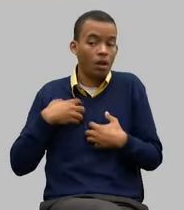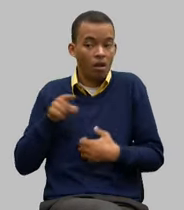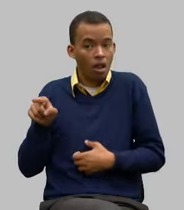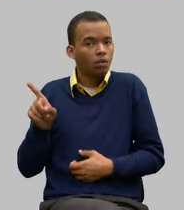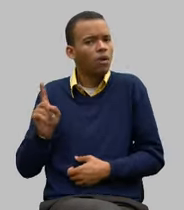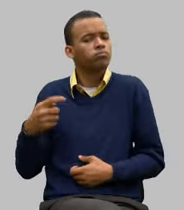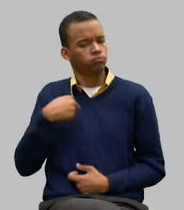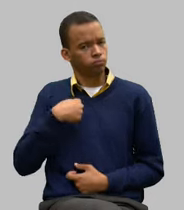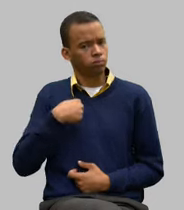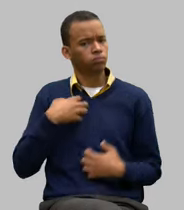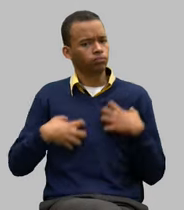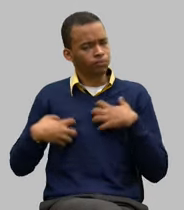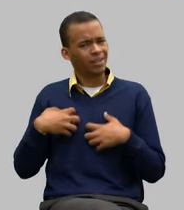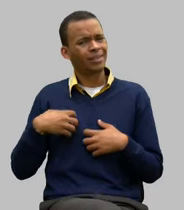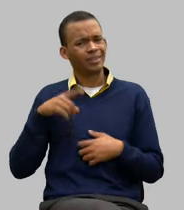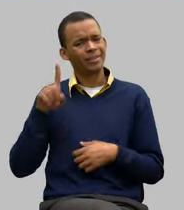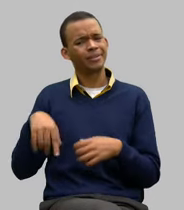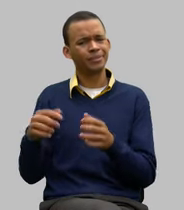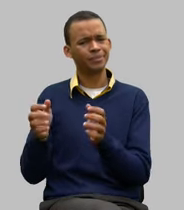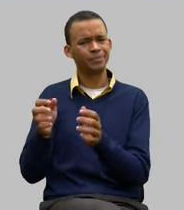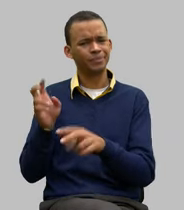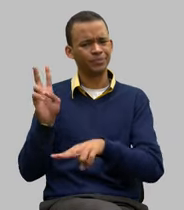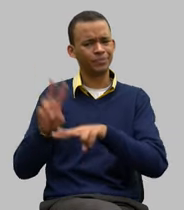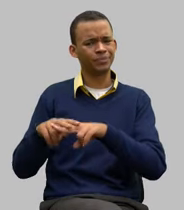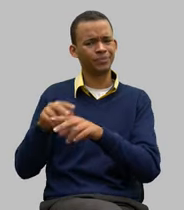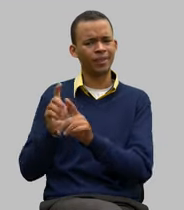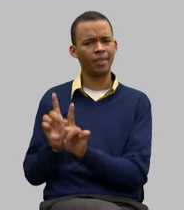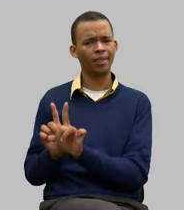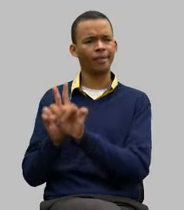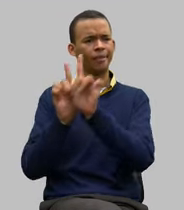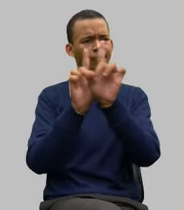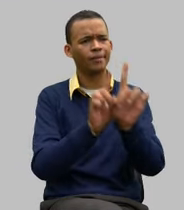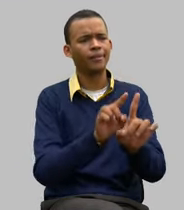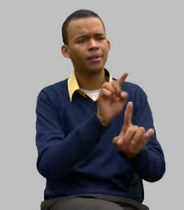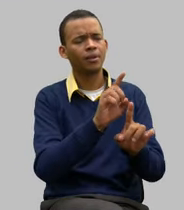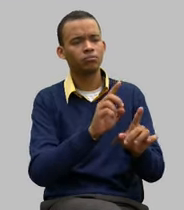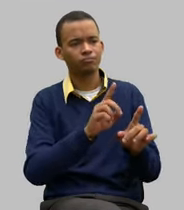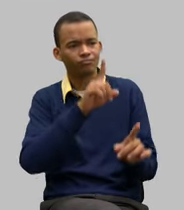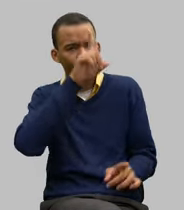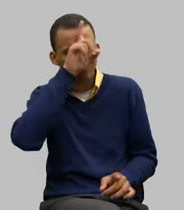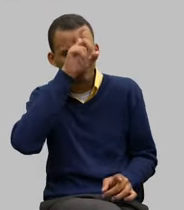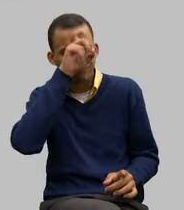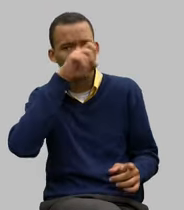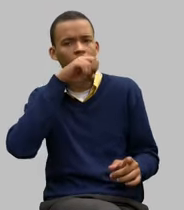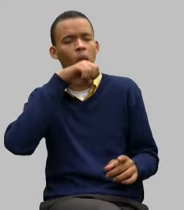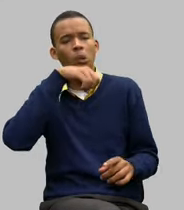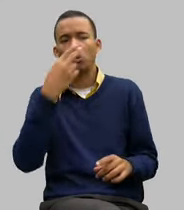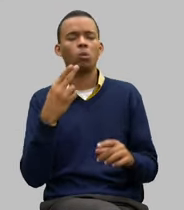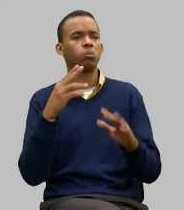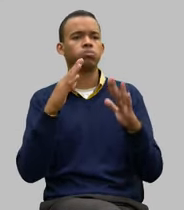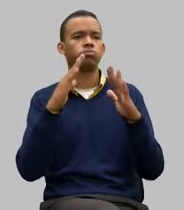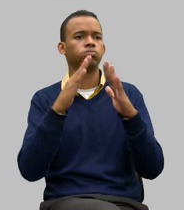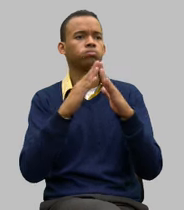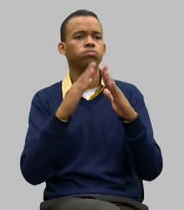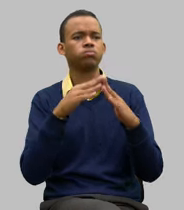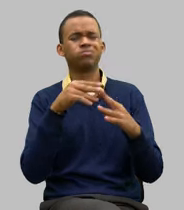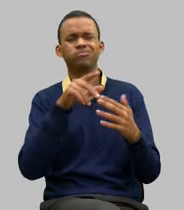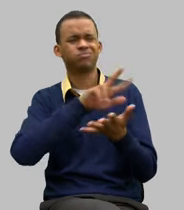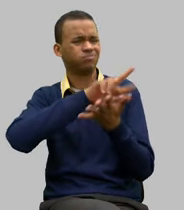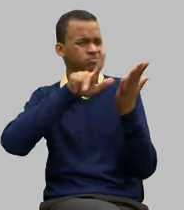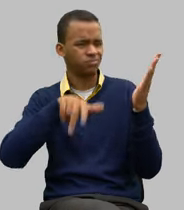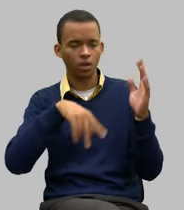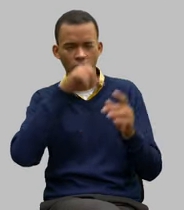Escolta de presos para hospitais para casas eh similares